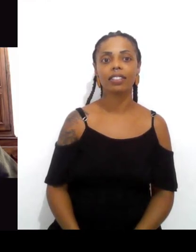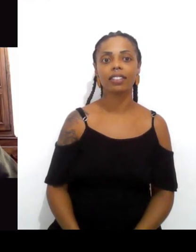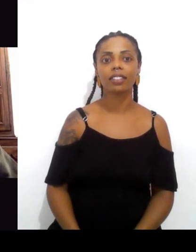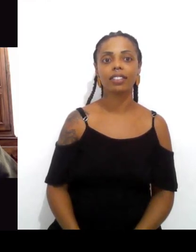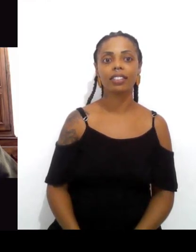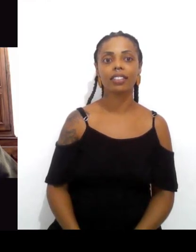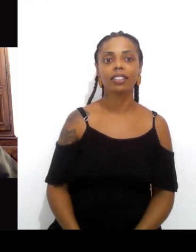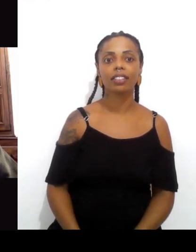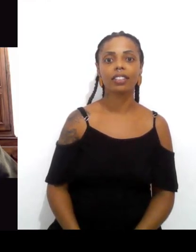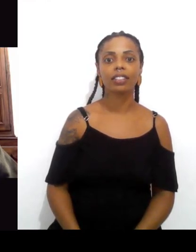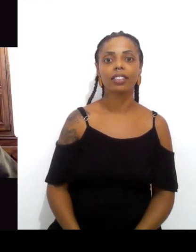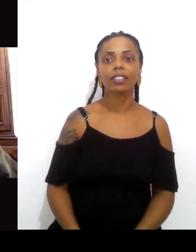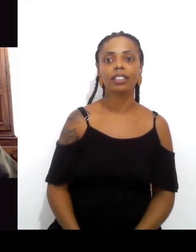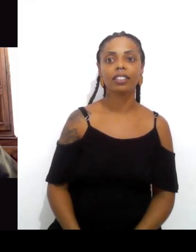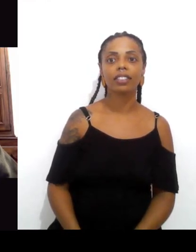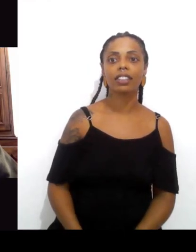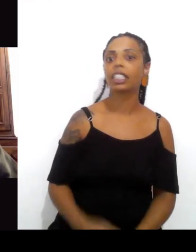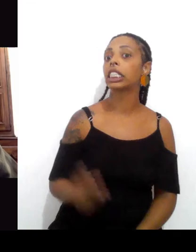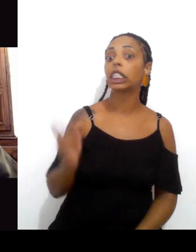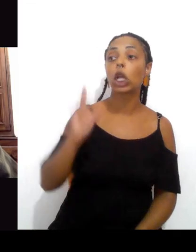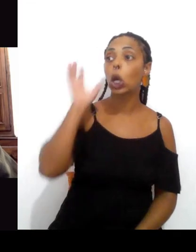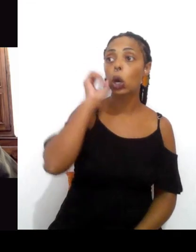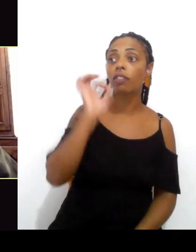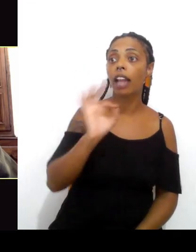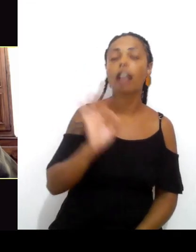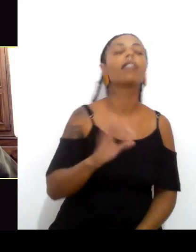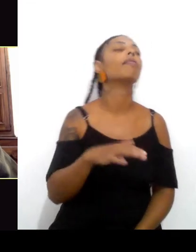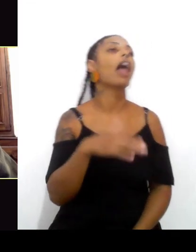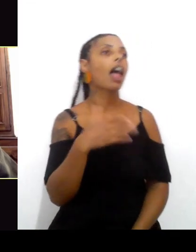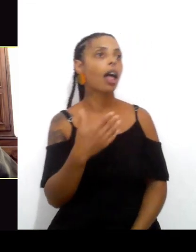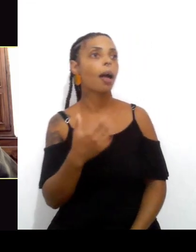pode repetir a pergunta por gentileza